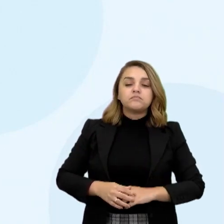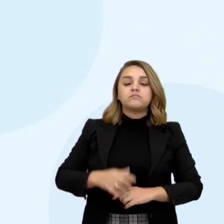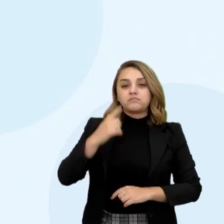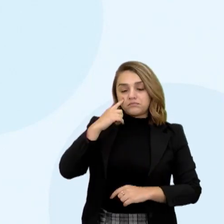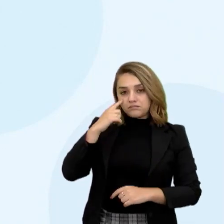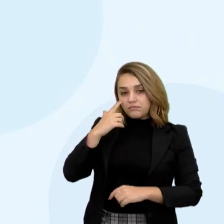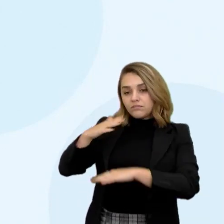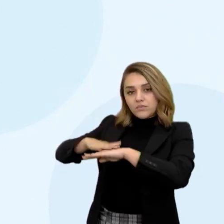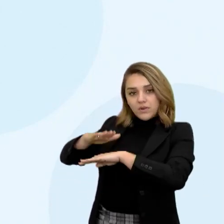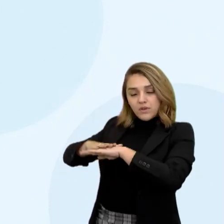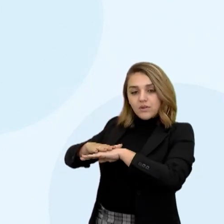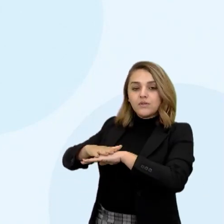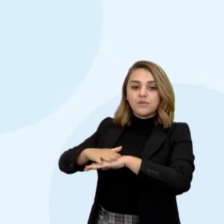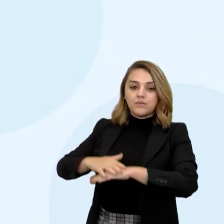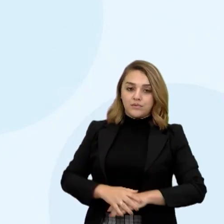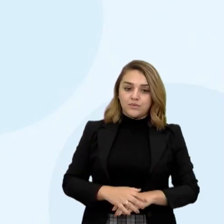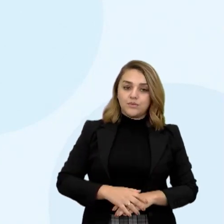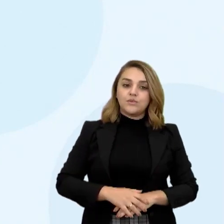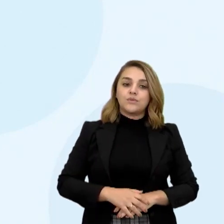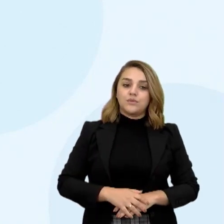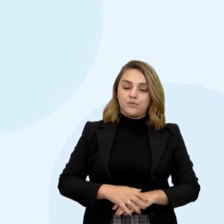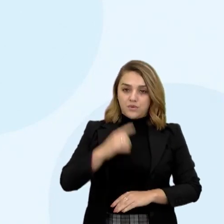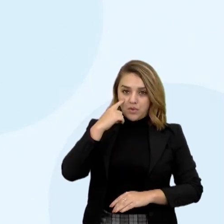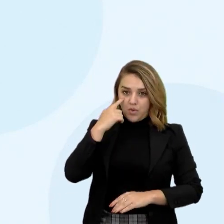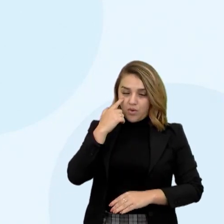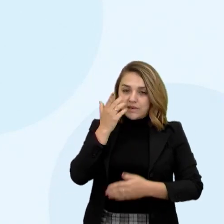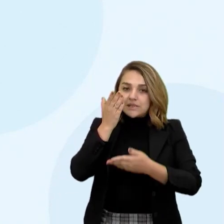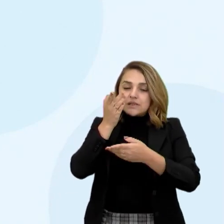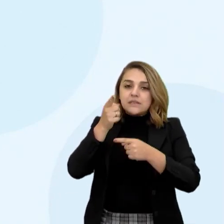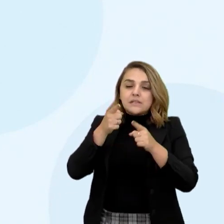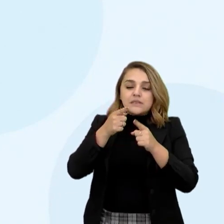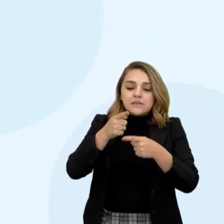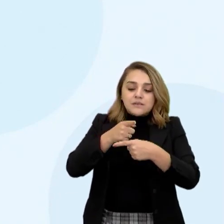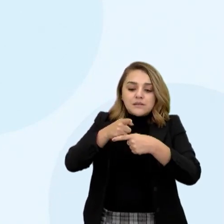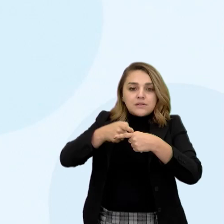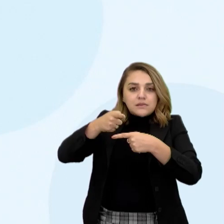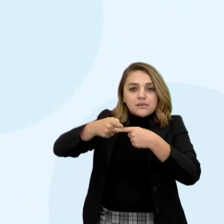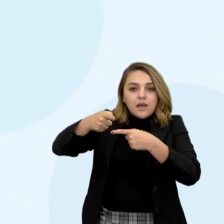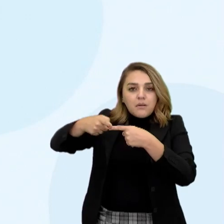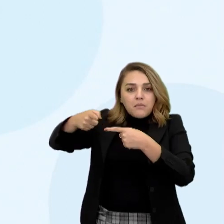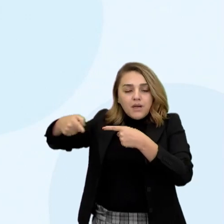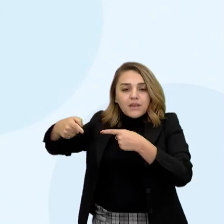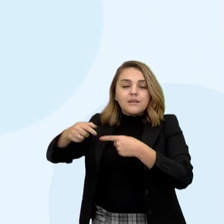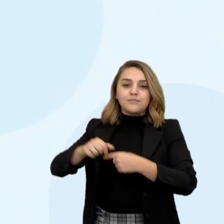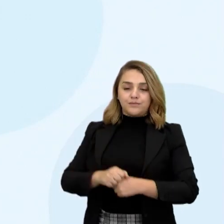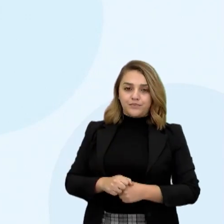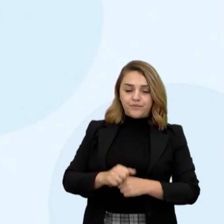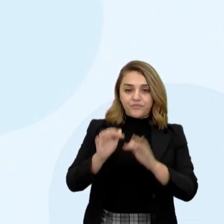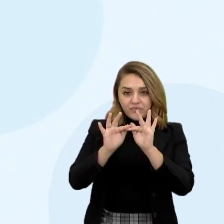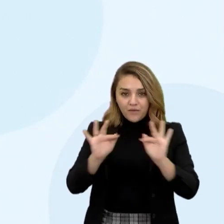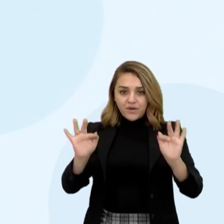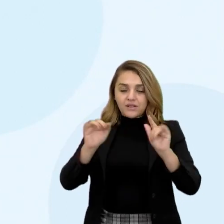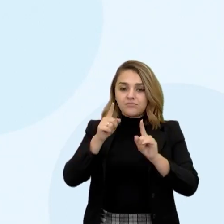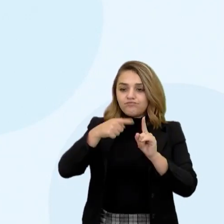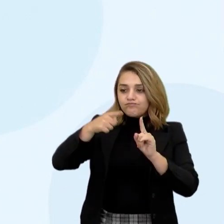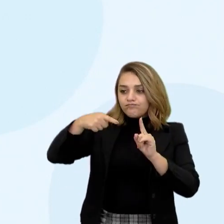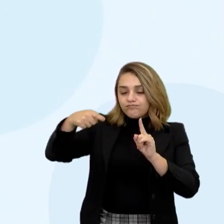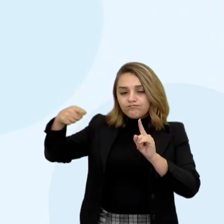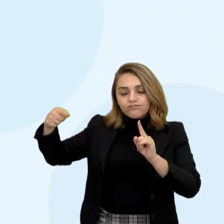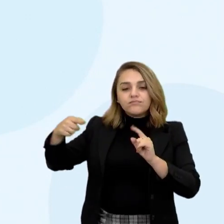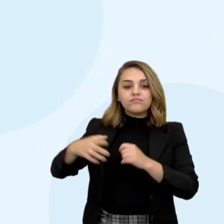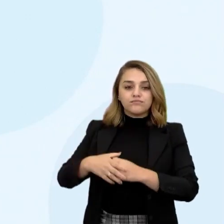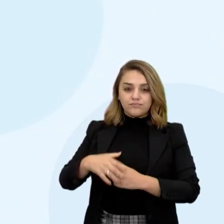vai. Por muito tempo achei que a